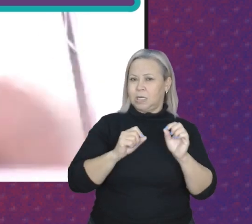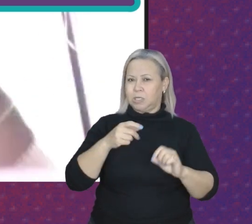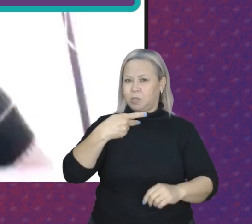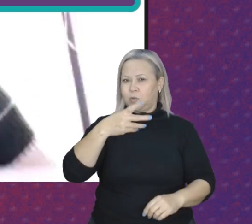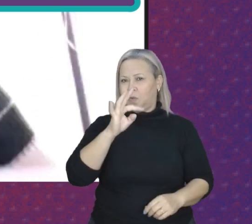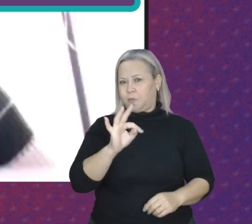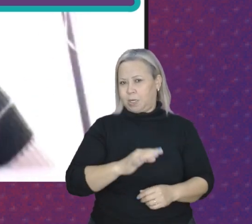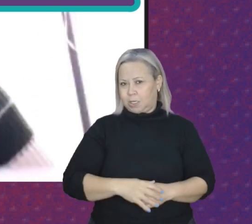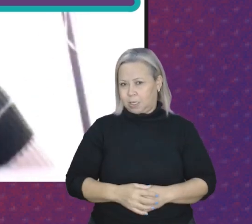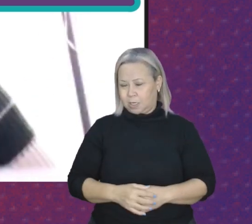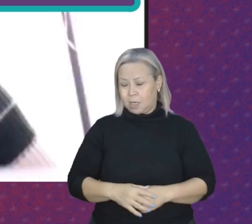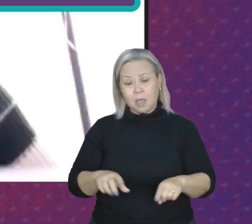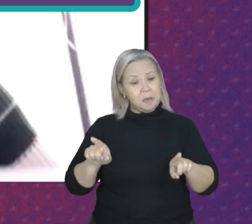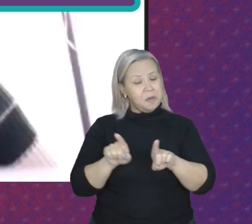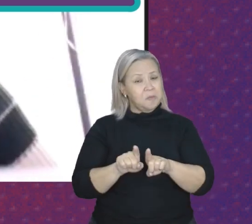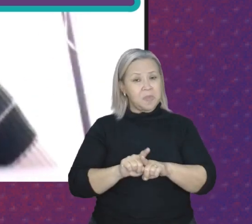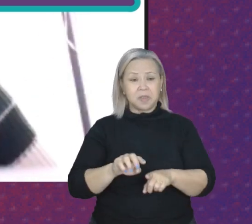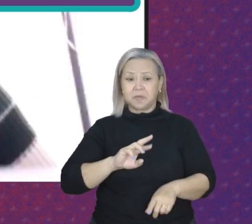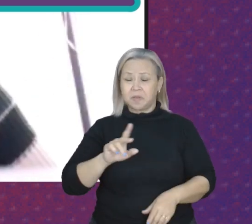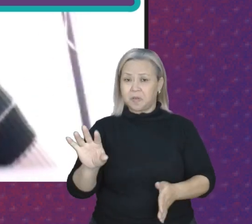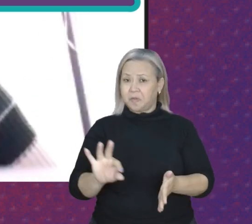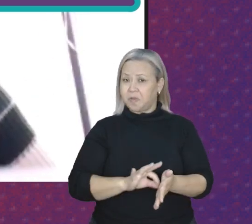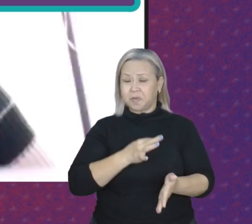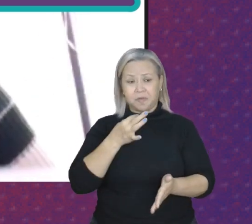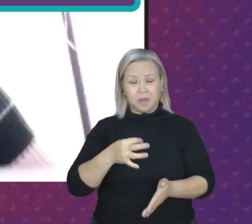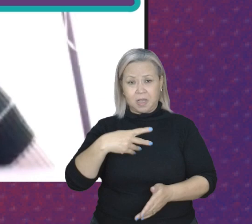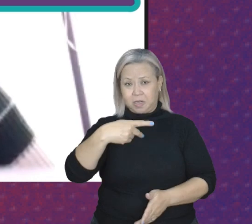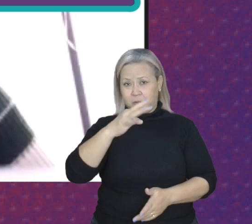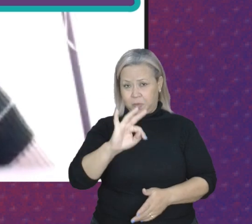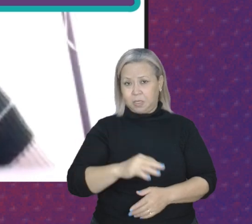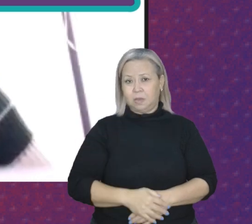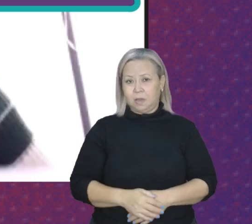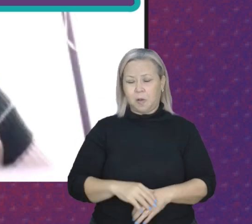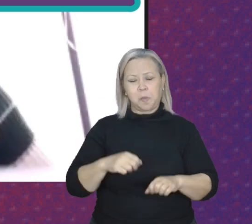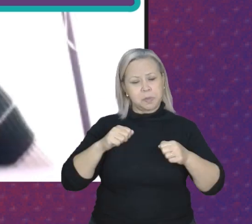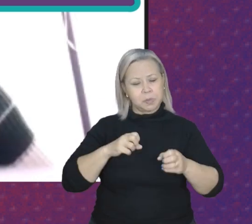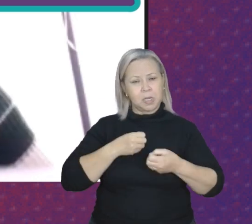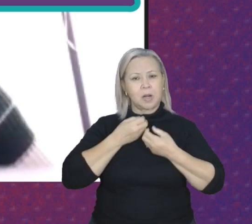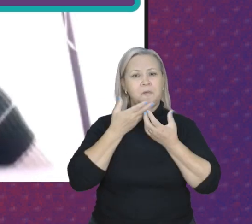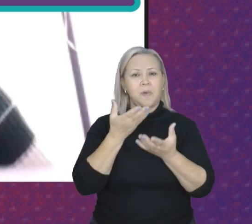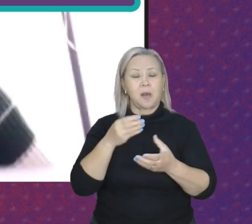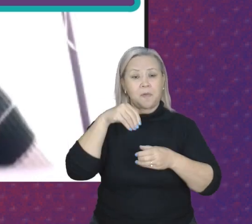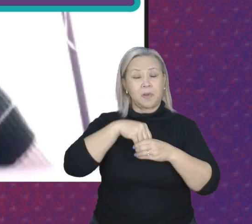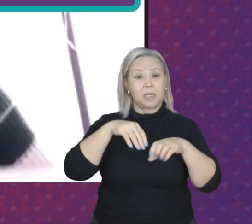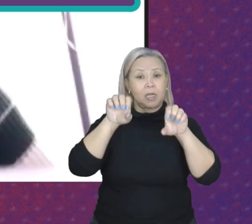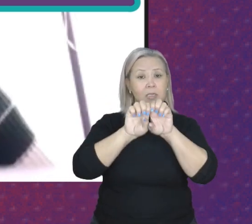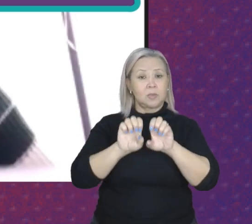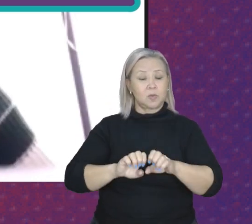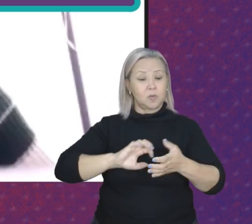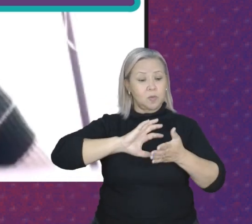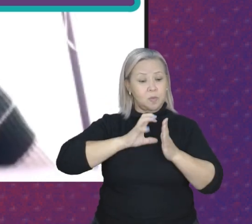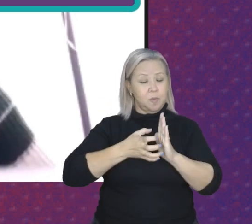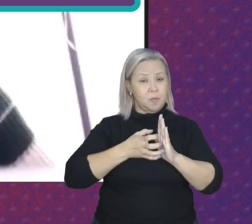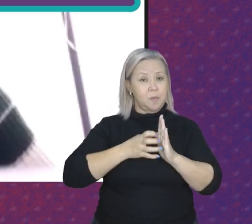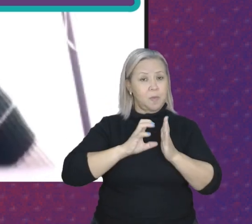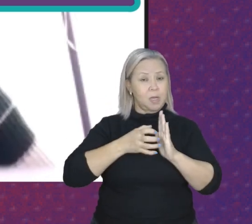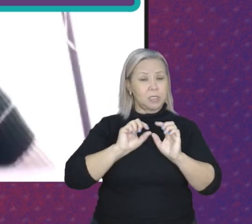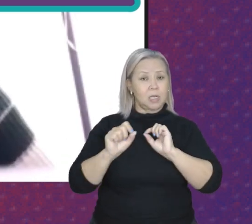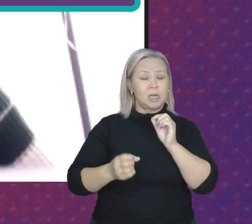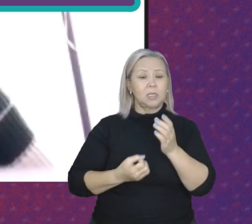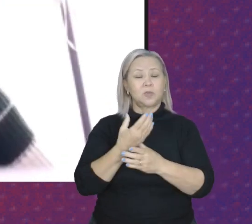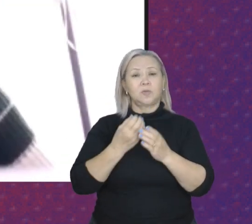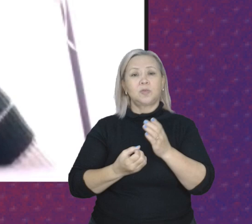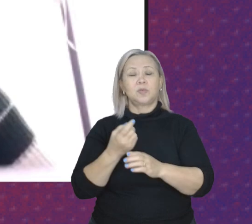fosse vinculada a esse partido, eu faria esse registro, porque foi dentro dessa estrutura partidária que surgiram os